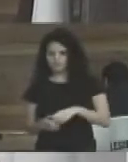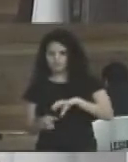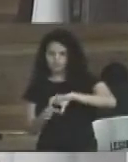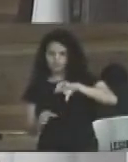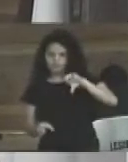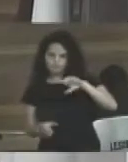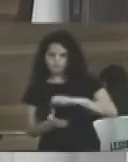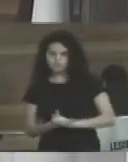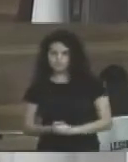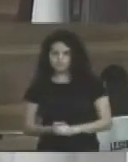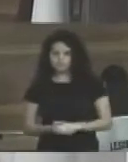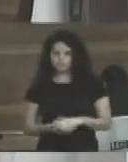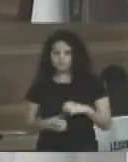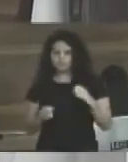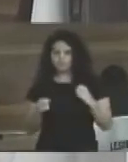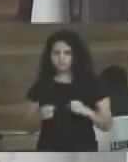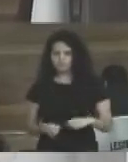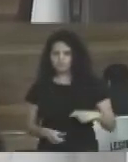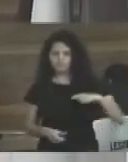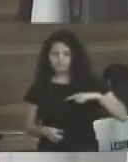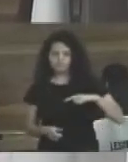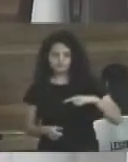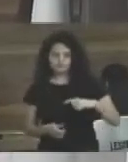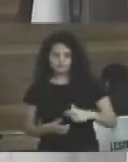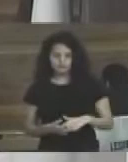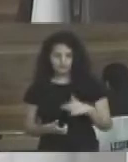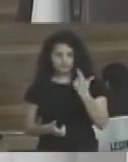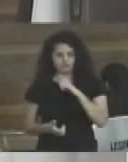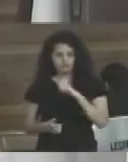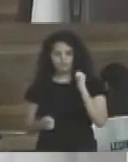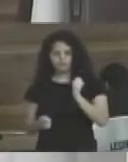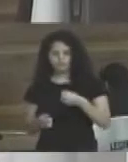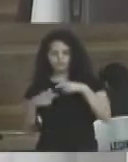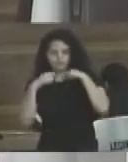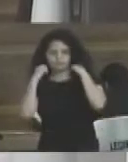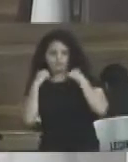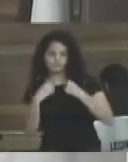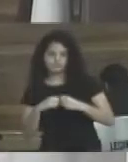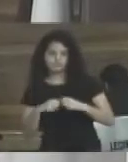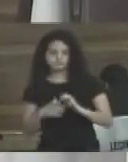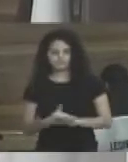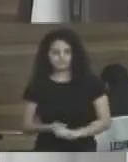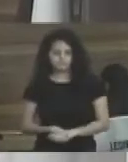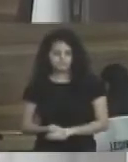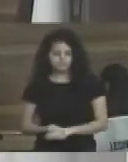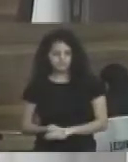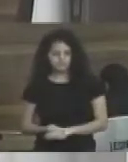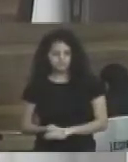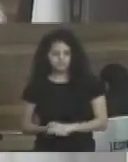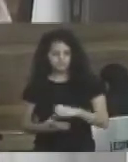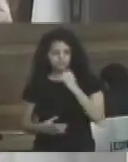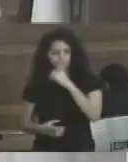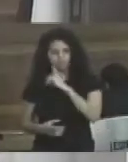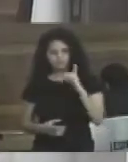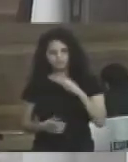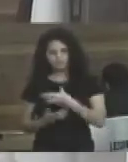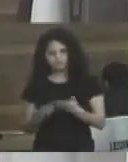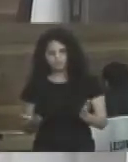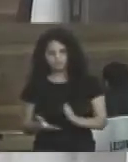um colar e outras coisas? Vai. Então, são essas as minhas palavras, são essas as minhas sugestões. Um bom dia a todos vocês.